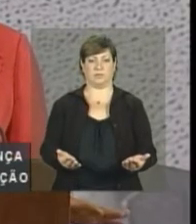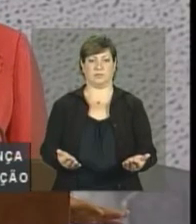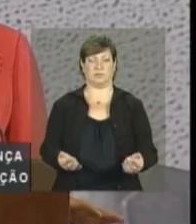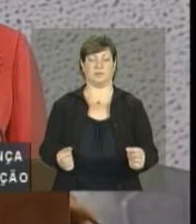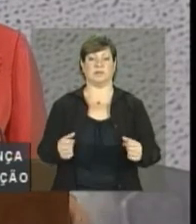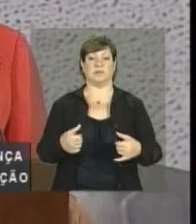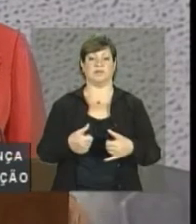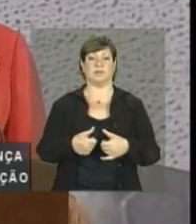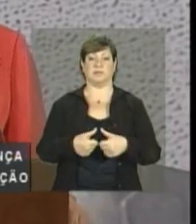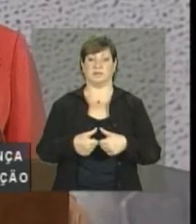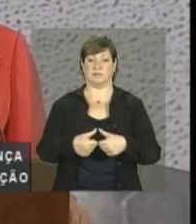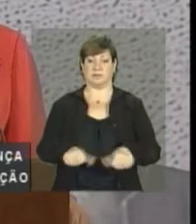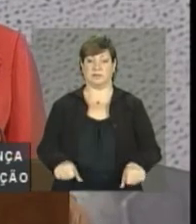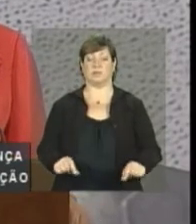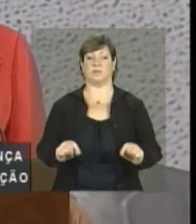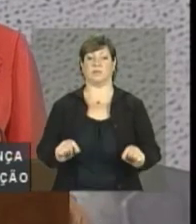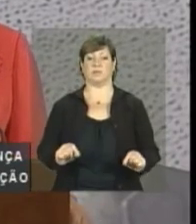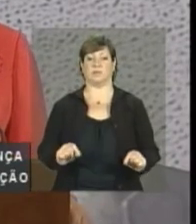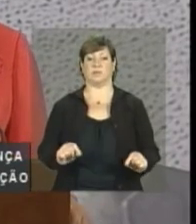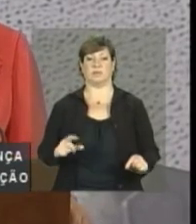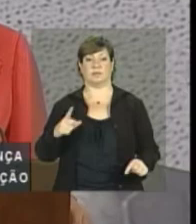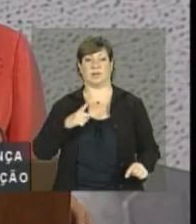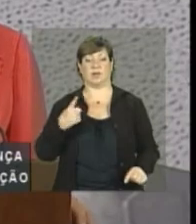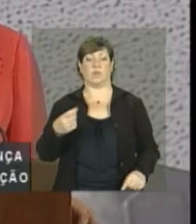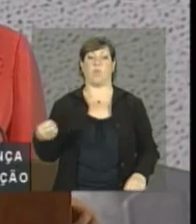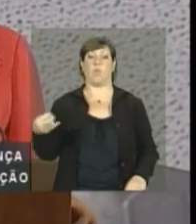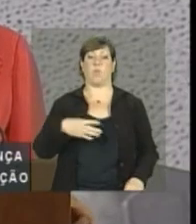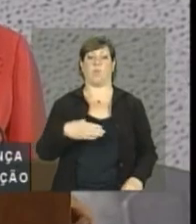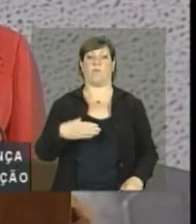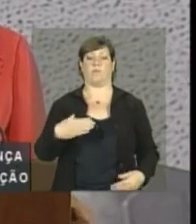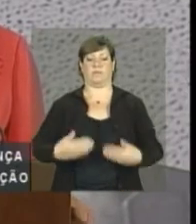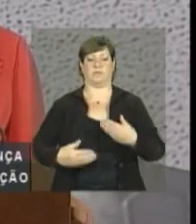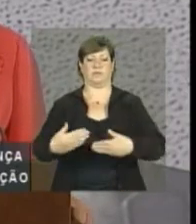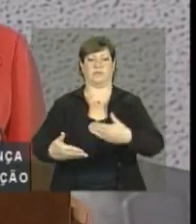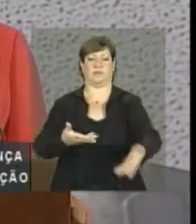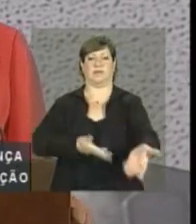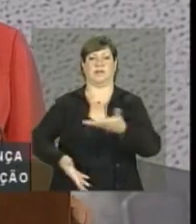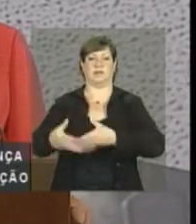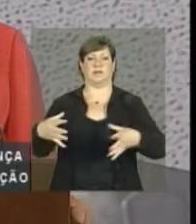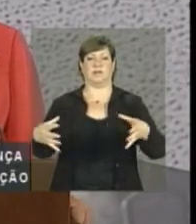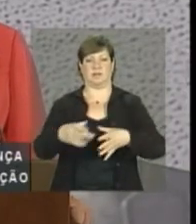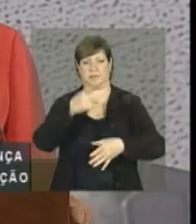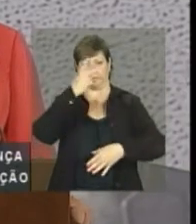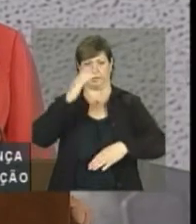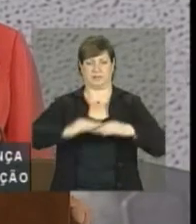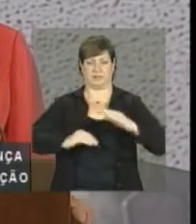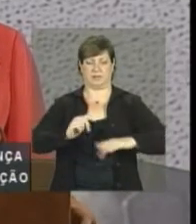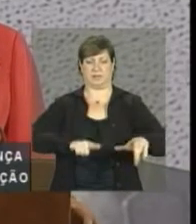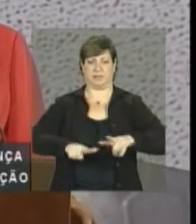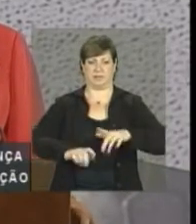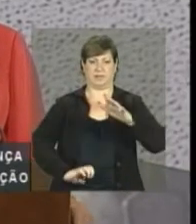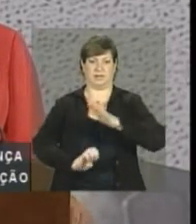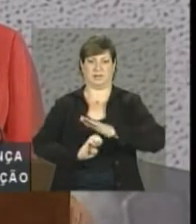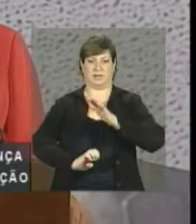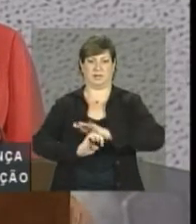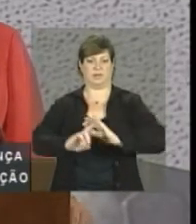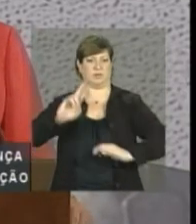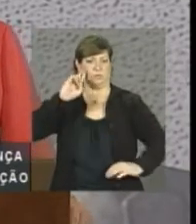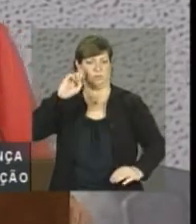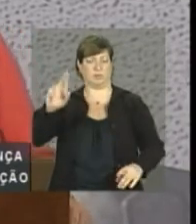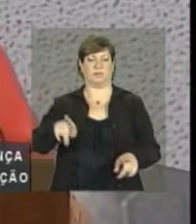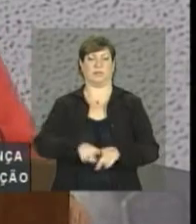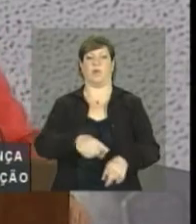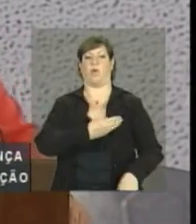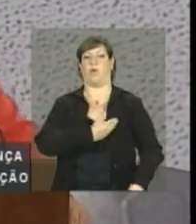presenciam uma nova etapa das relações entre trabalhadores, empresários e governo